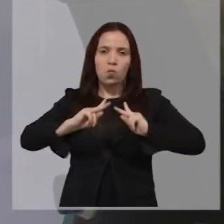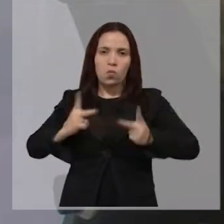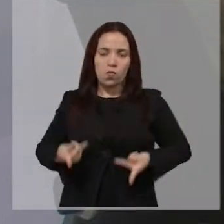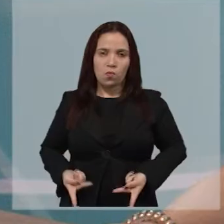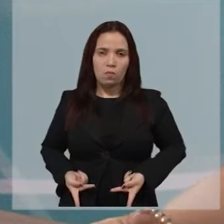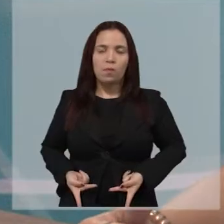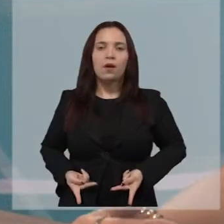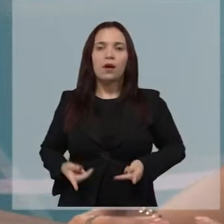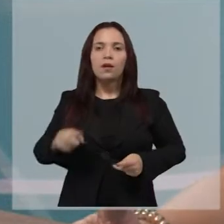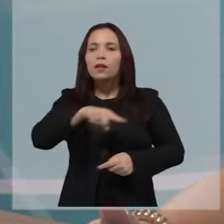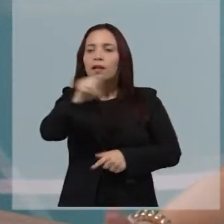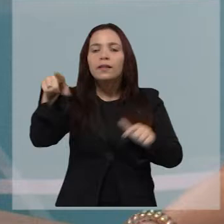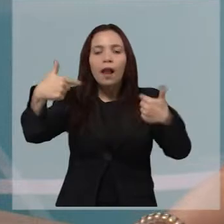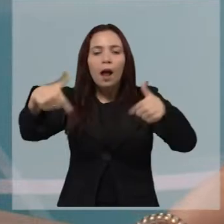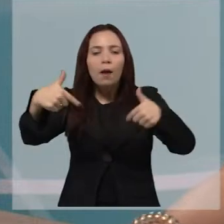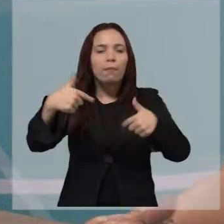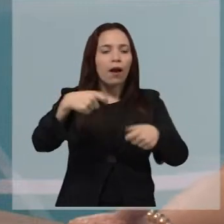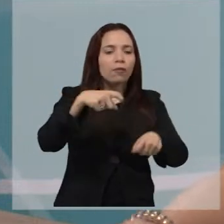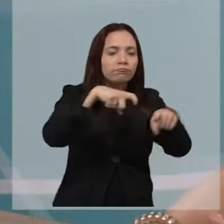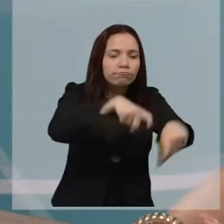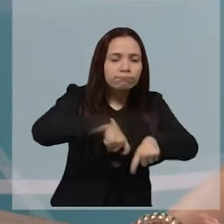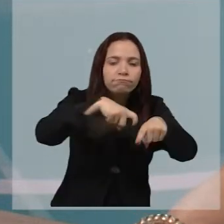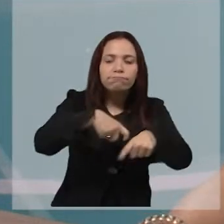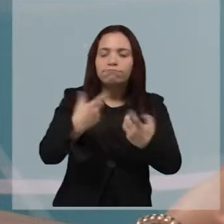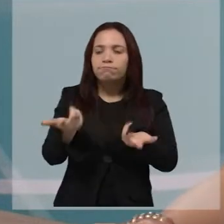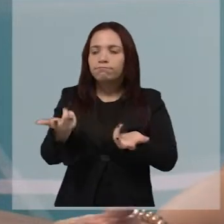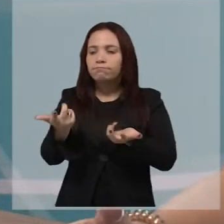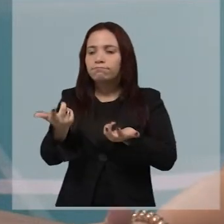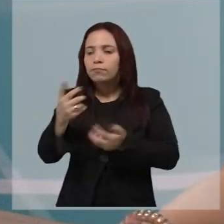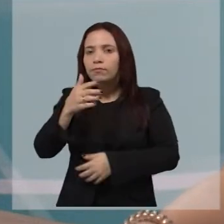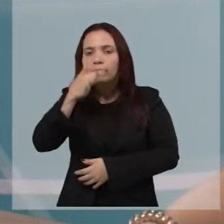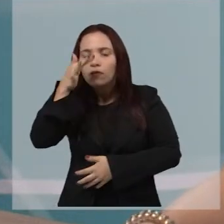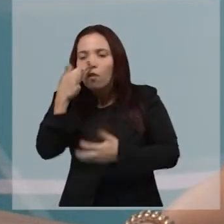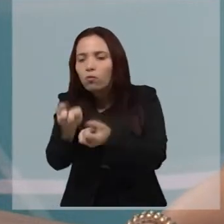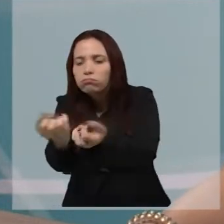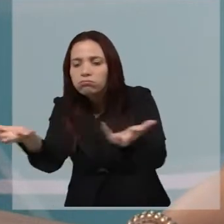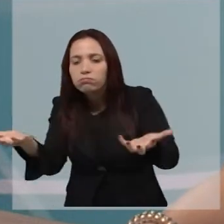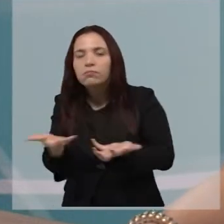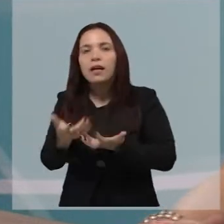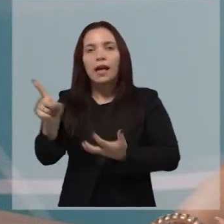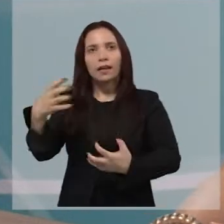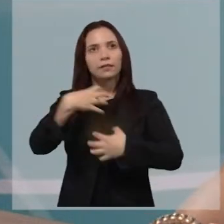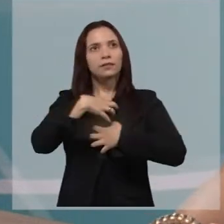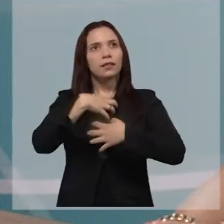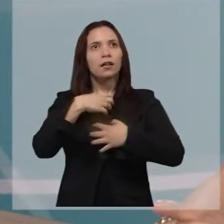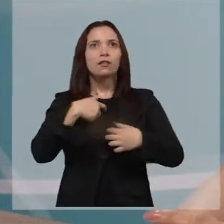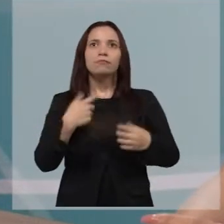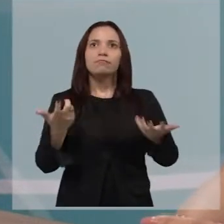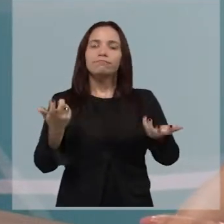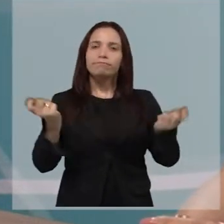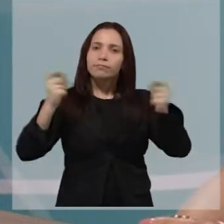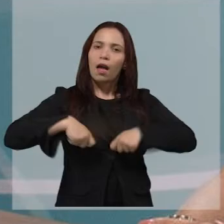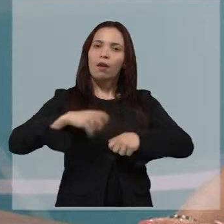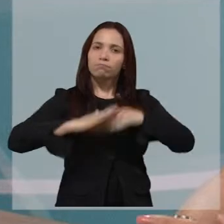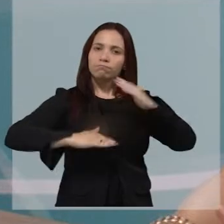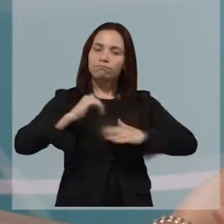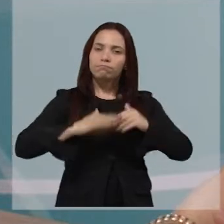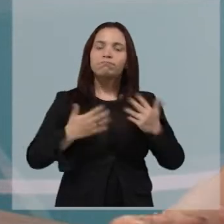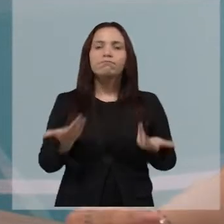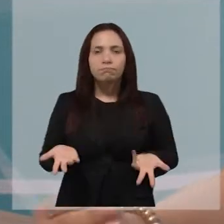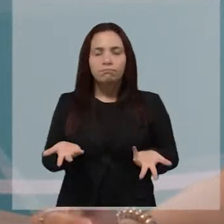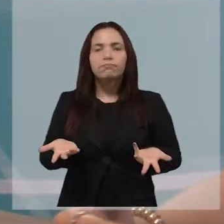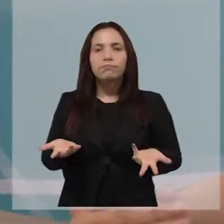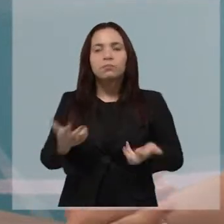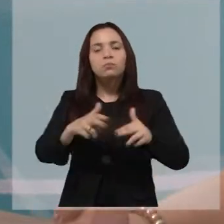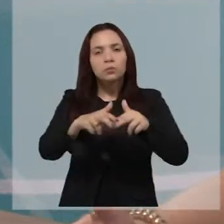você está dando oportunidade das pessoas trabalharem, pensarem, produzirem e se sentirem úteis. Essa é a ideia inicial que a